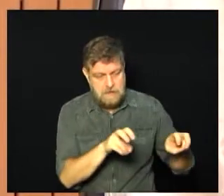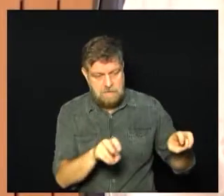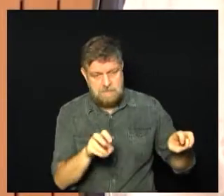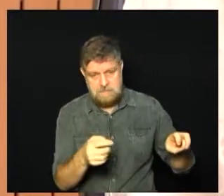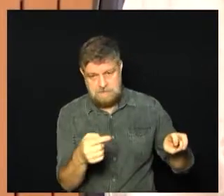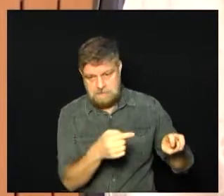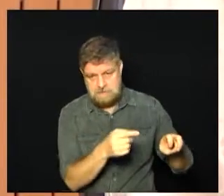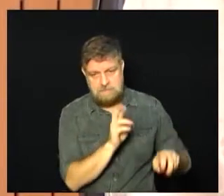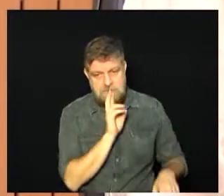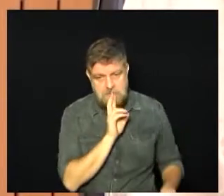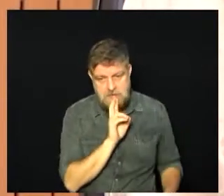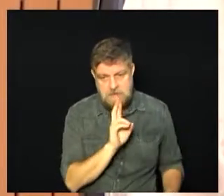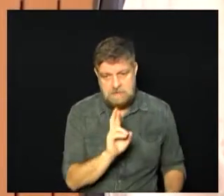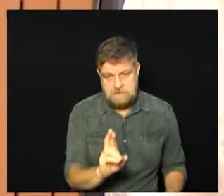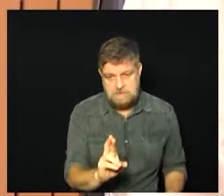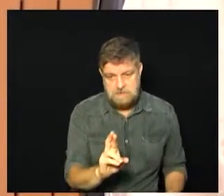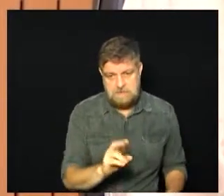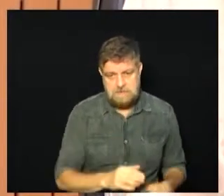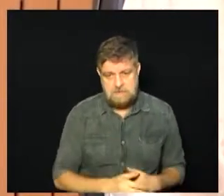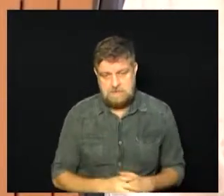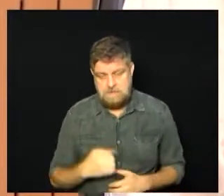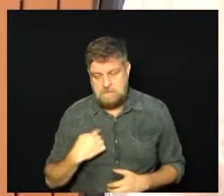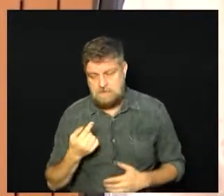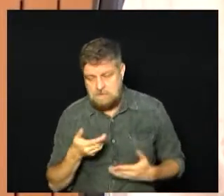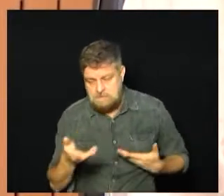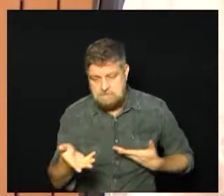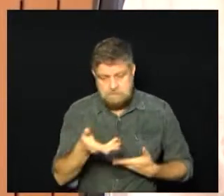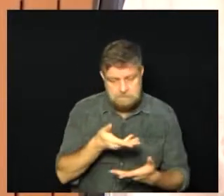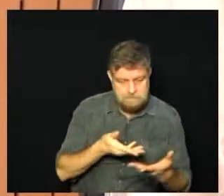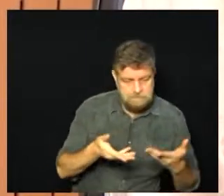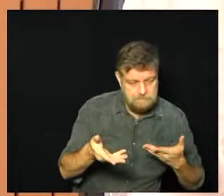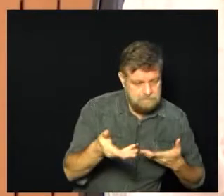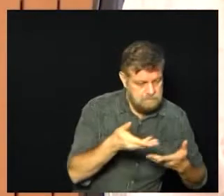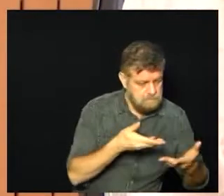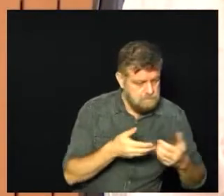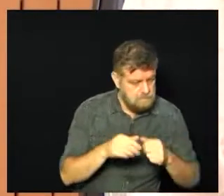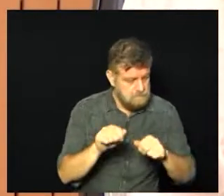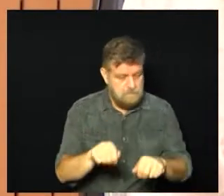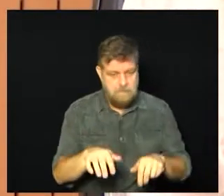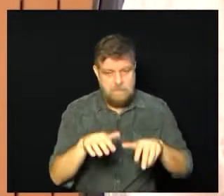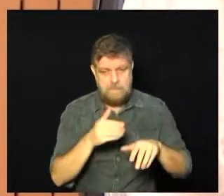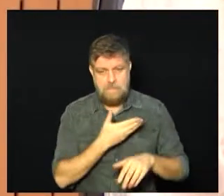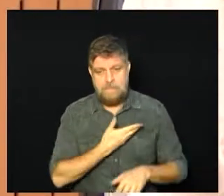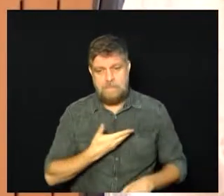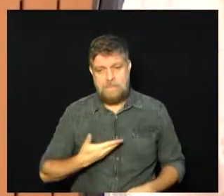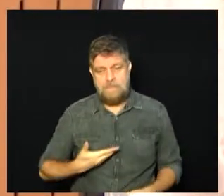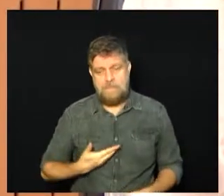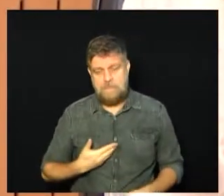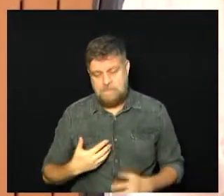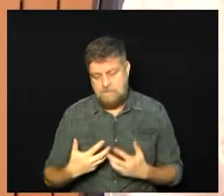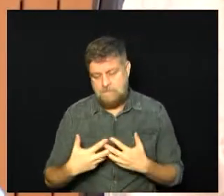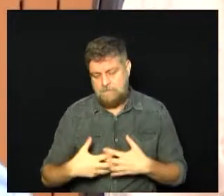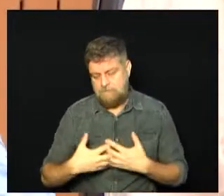as respostas e a gente poder tornar essa audiência pública bastante